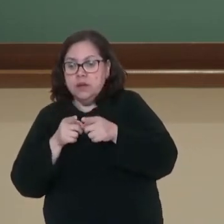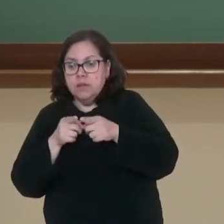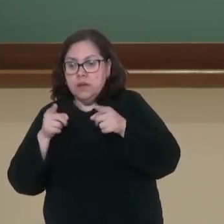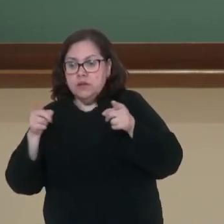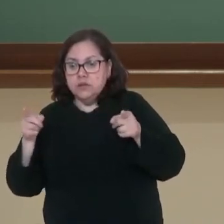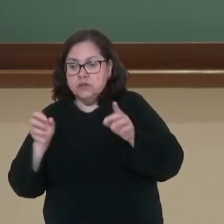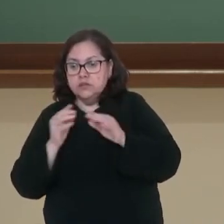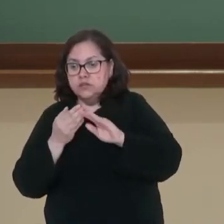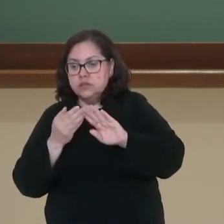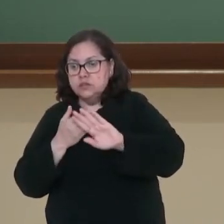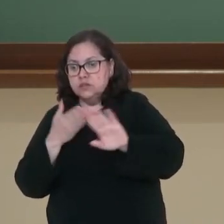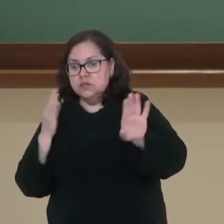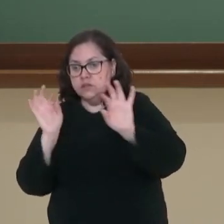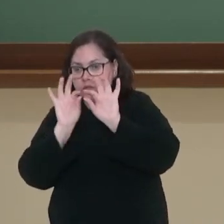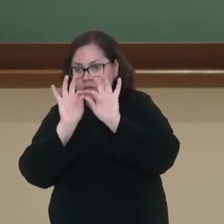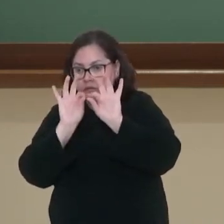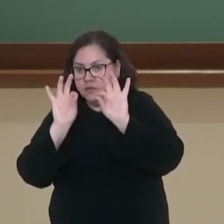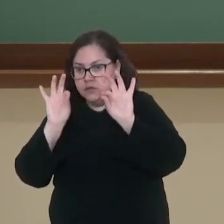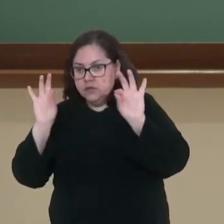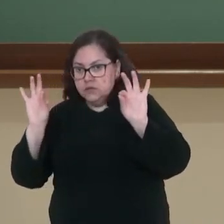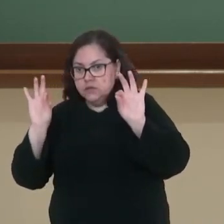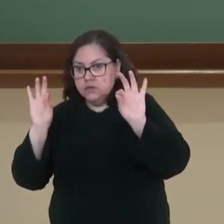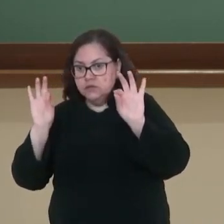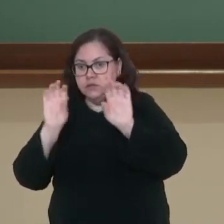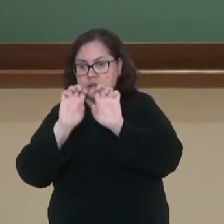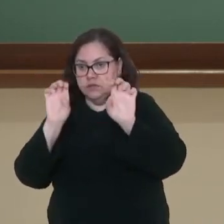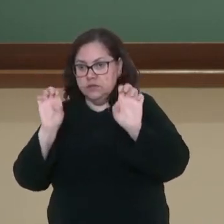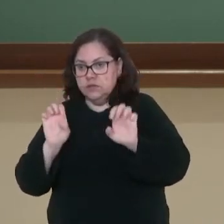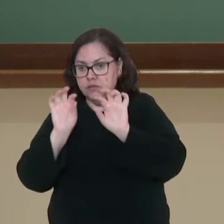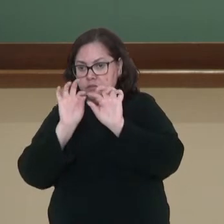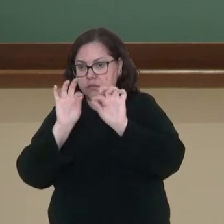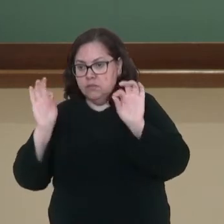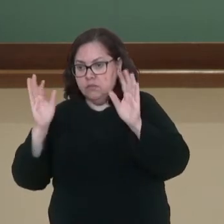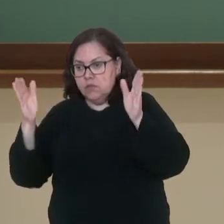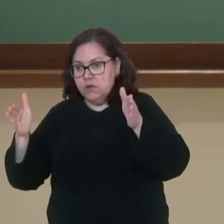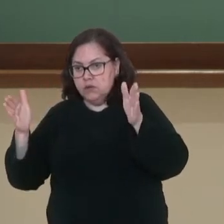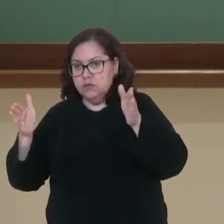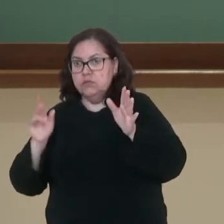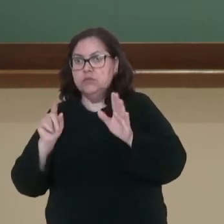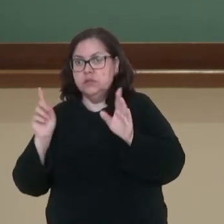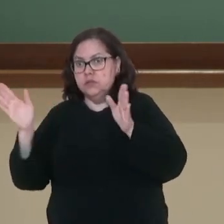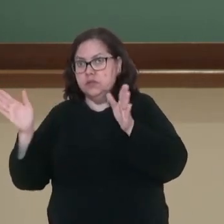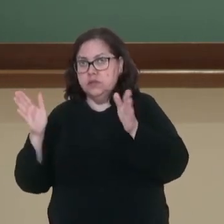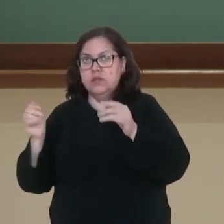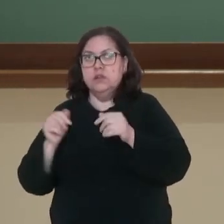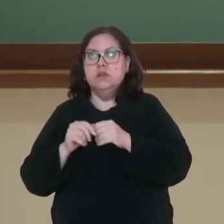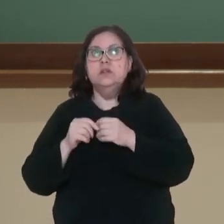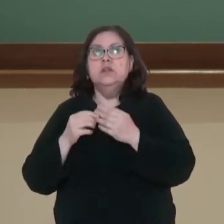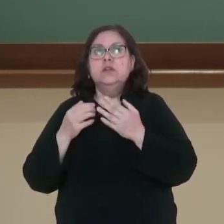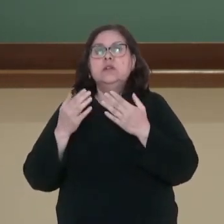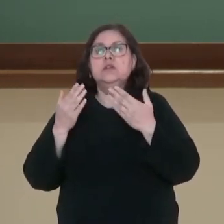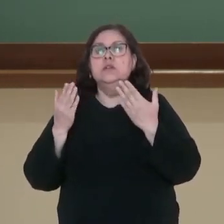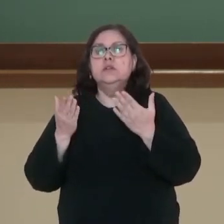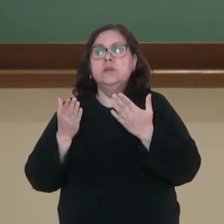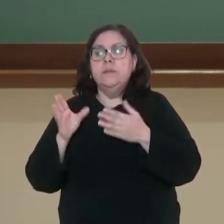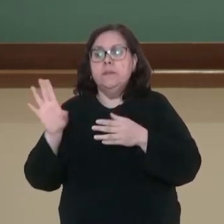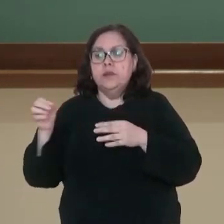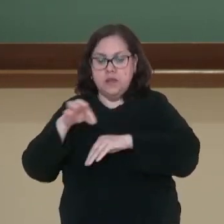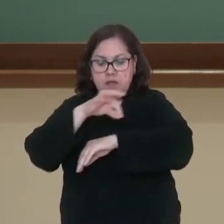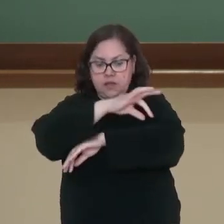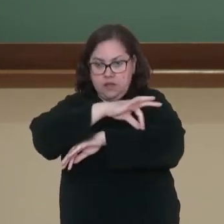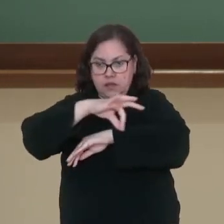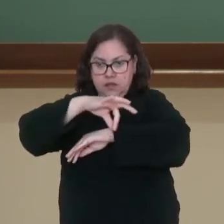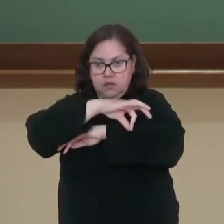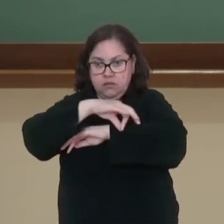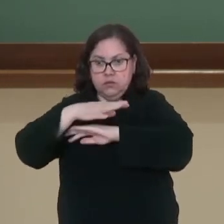distância. Faça o risquinho do cromossomo, do esquema, né, do cromossomo. Faça até maior do que a distância que você vai dar ali. Pegue uma